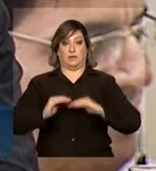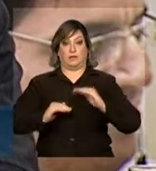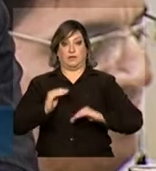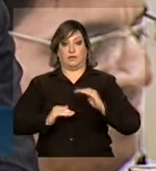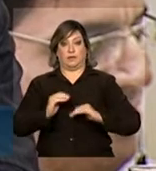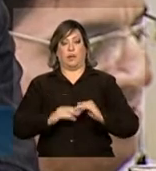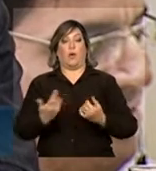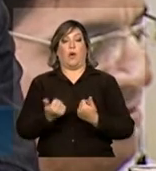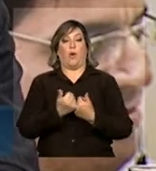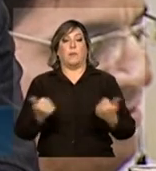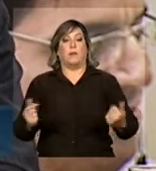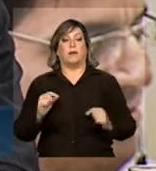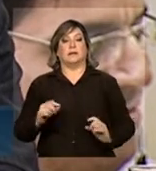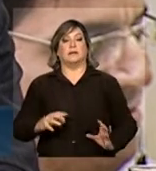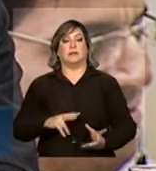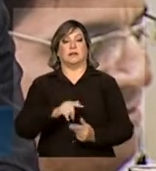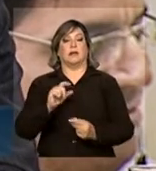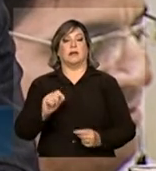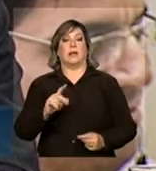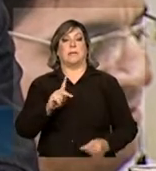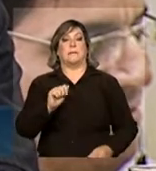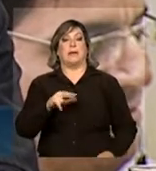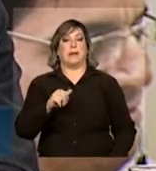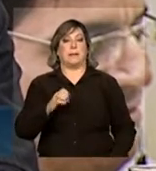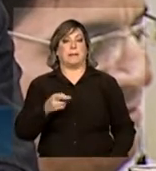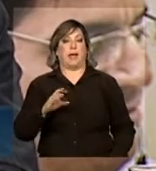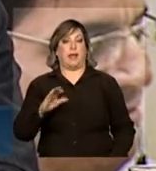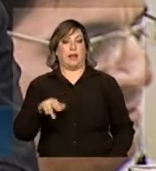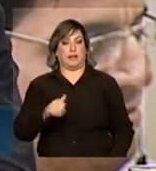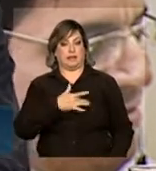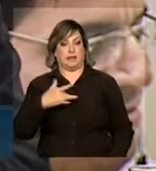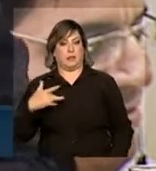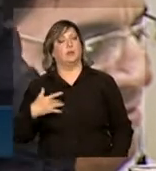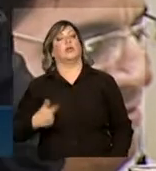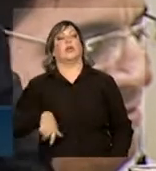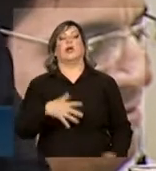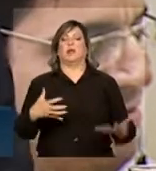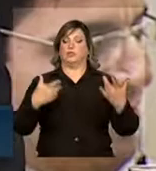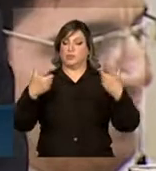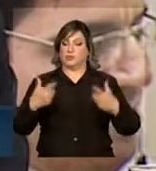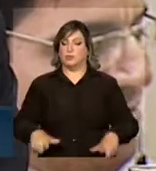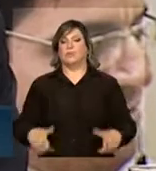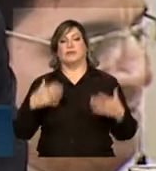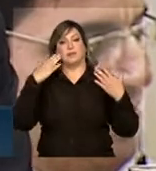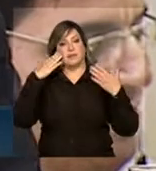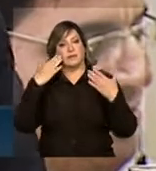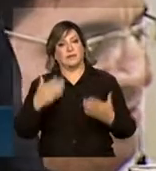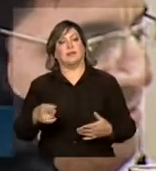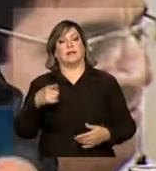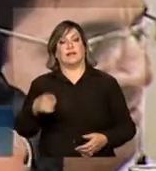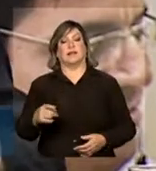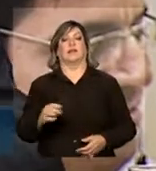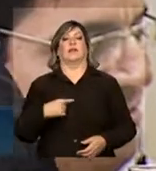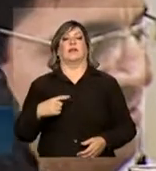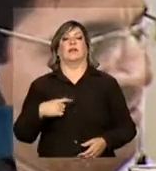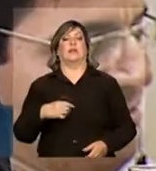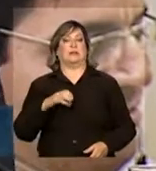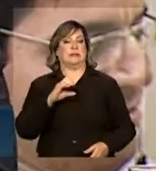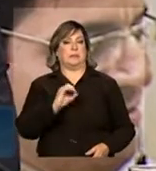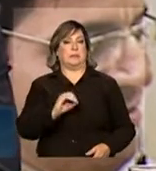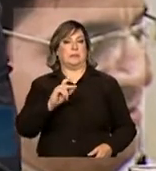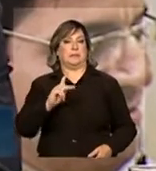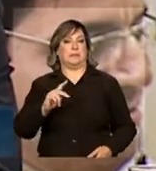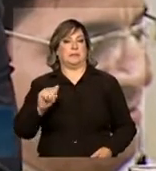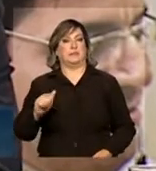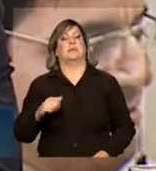da cooperação internacional com a organização Panamericana de Saúde Mais uma vez nós queremos agradecer a organização Panamericana de saúde e e o